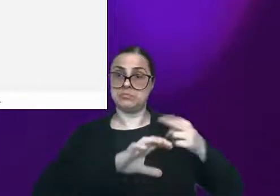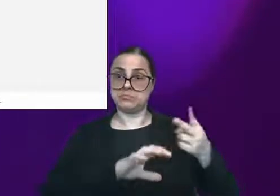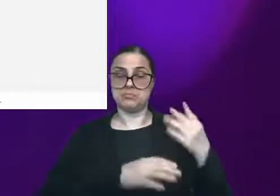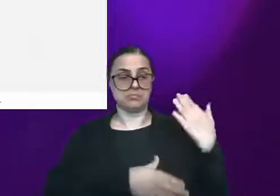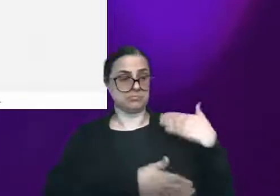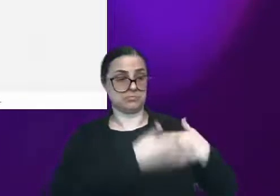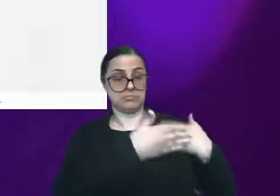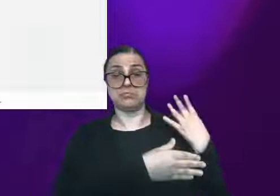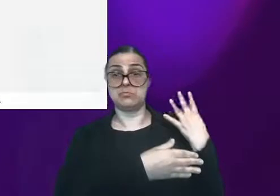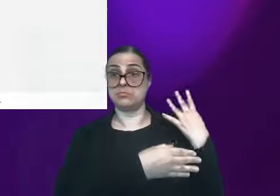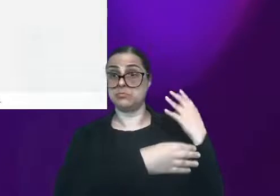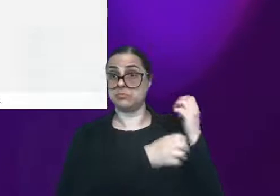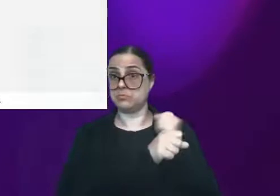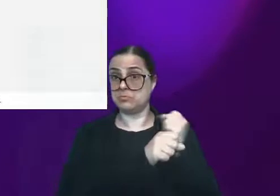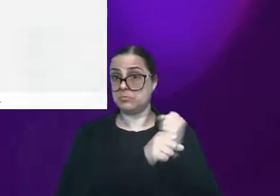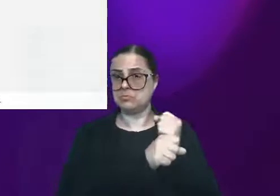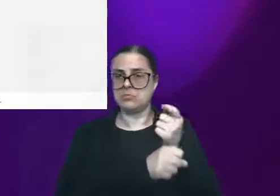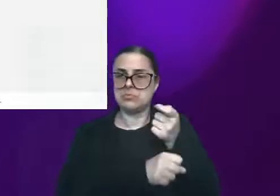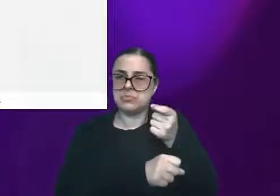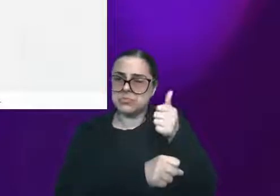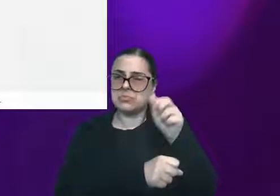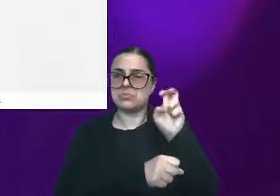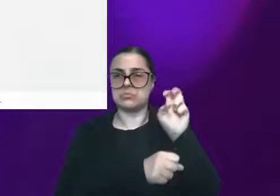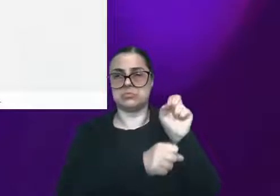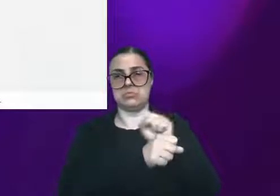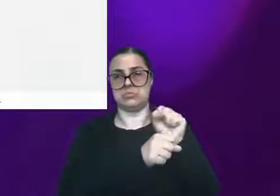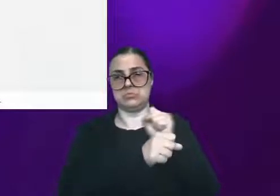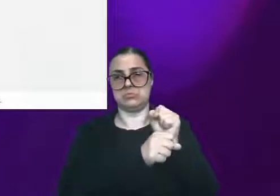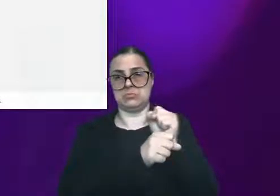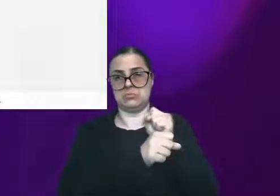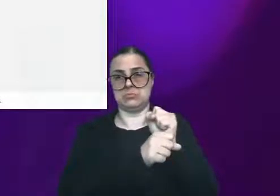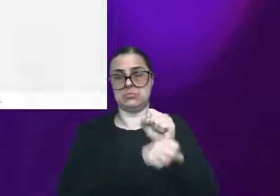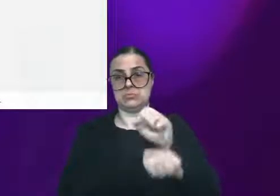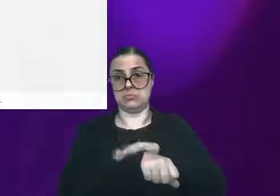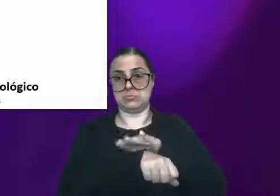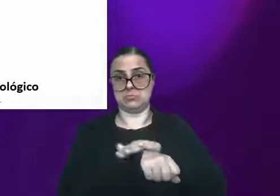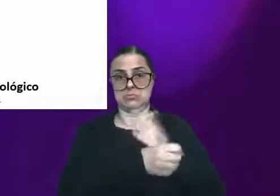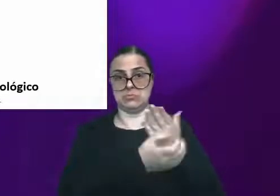anos, praticamente 5 anos de tempo de estudo.